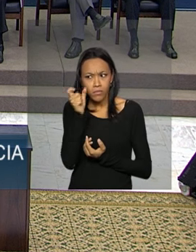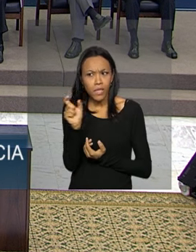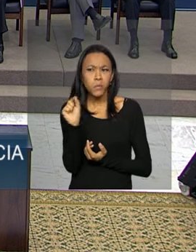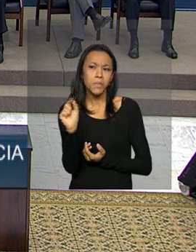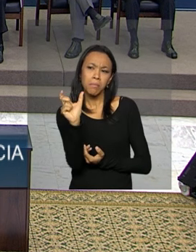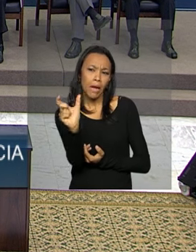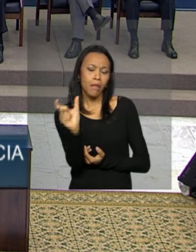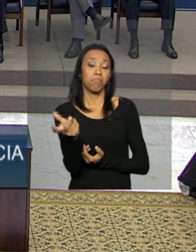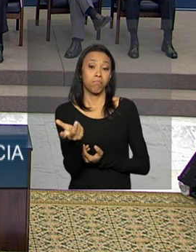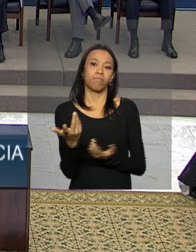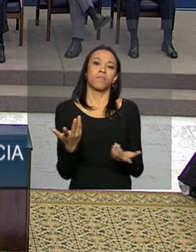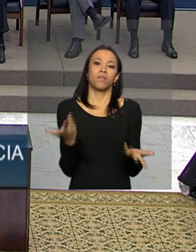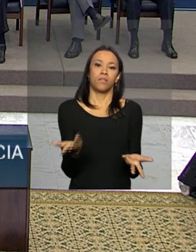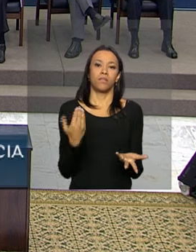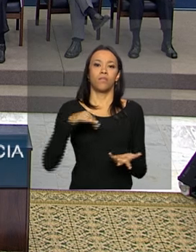é, então